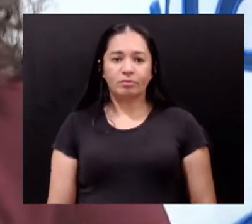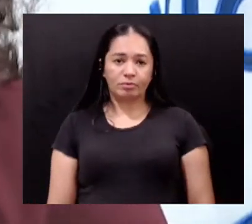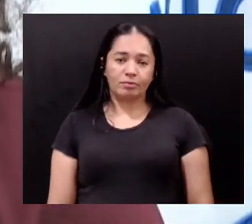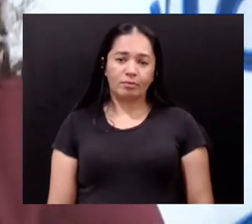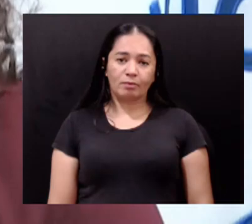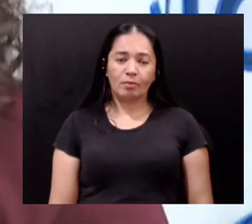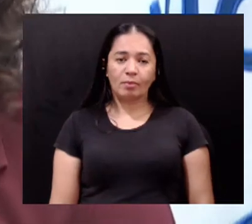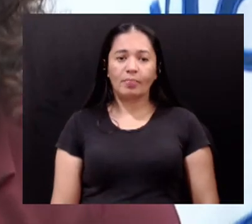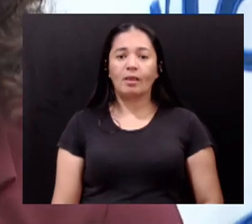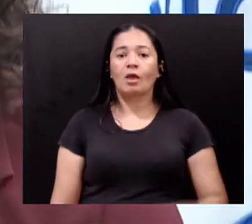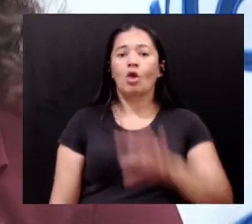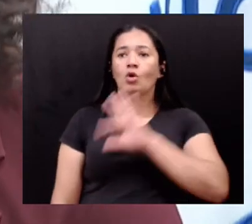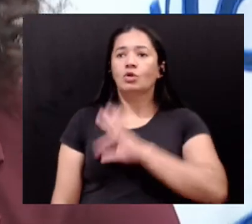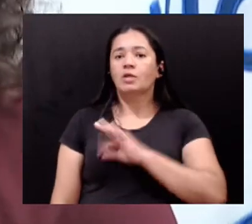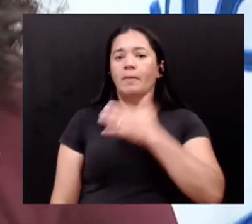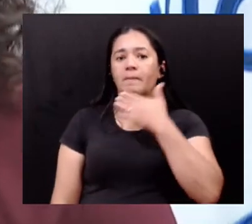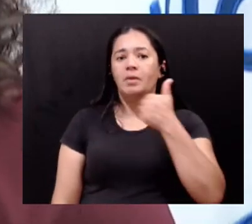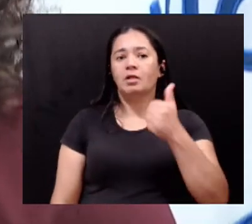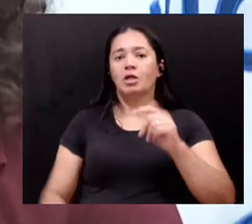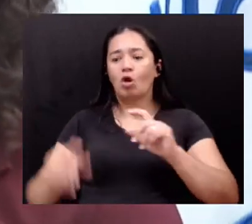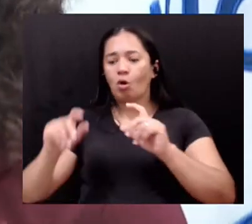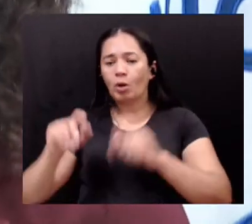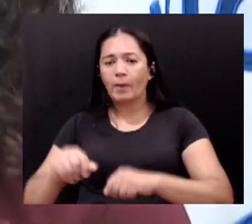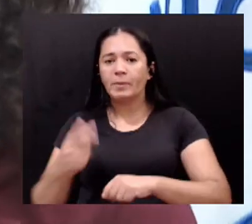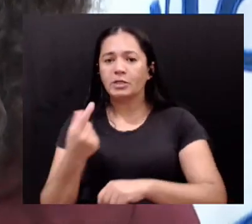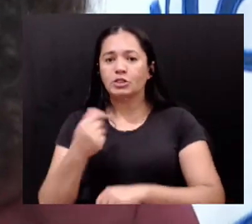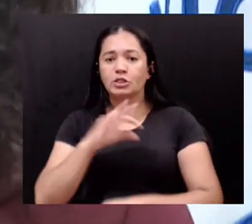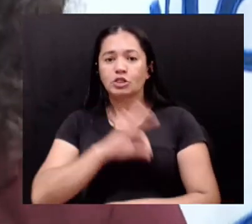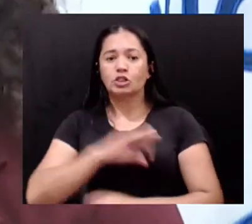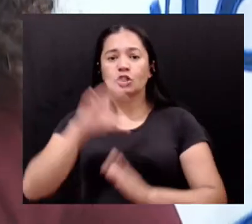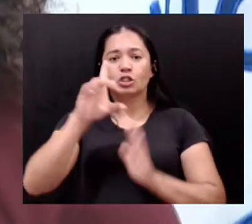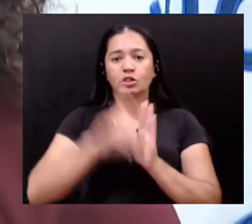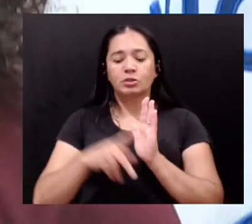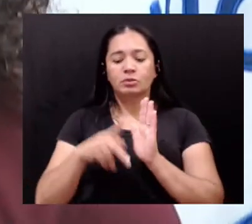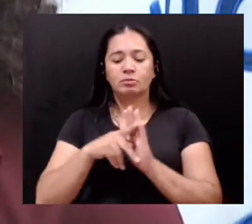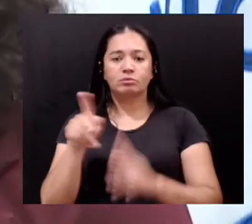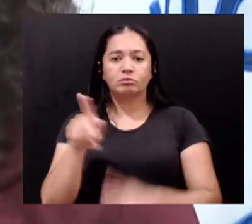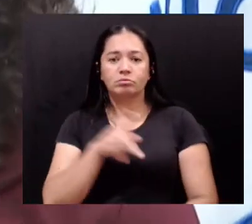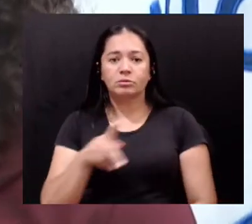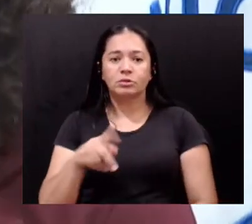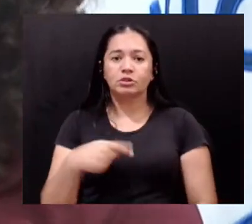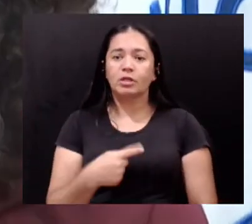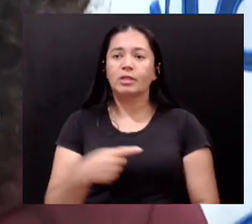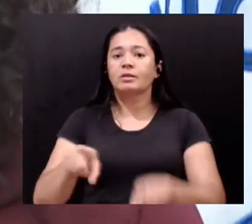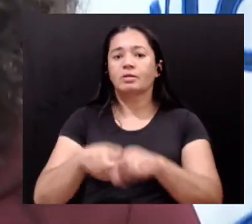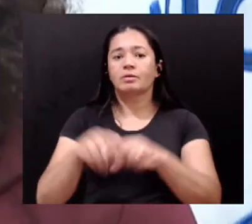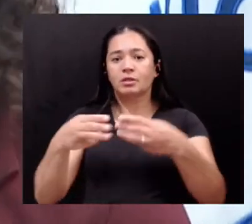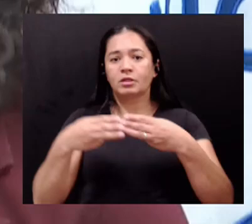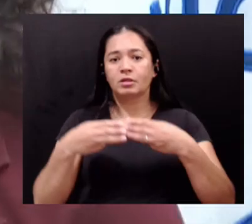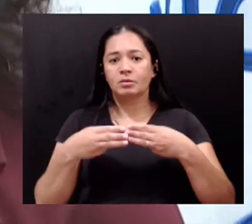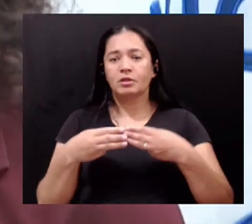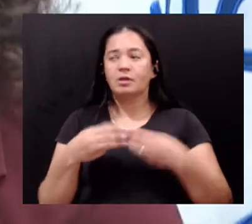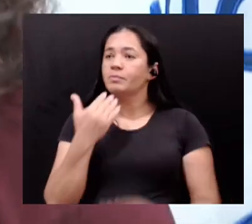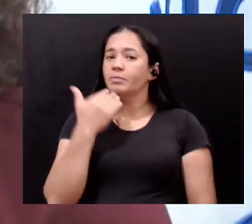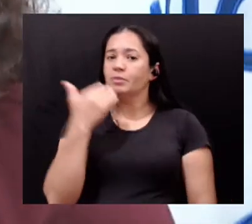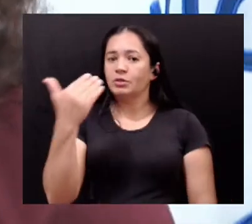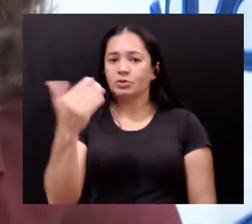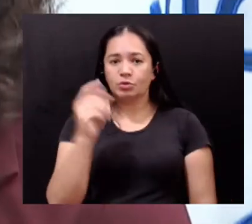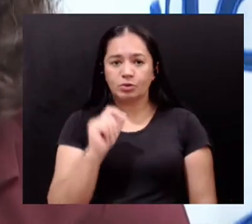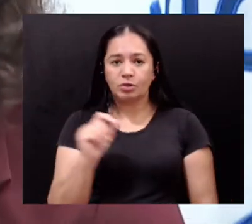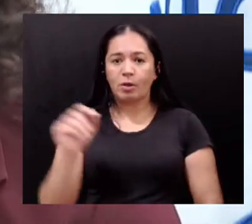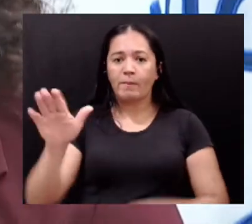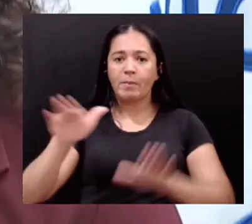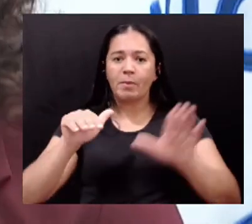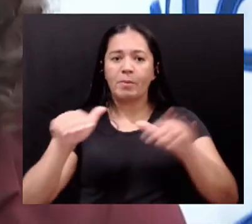condições de remuneração e direitos dos professores, a gente também, na moção, está apelando pela convocação de pelo menos 44